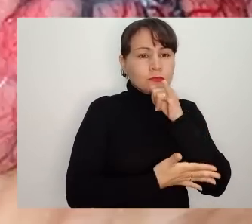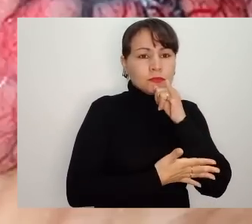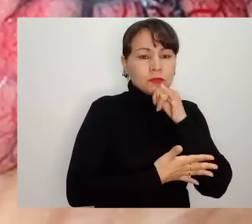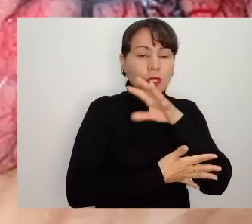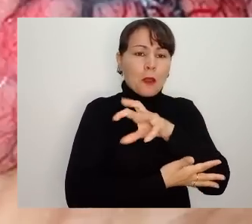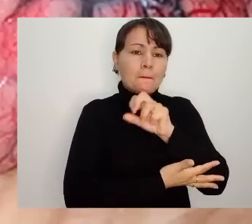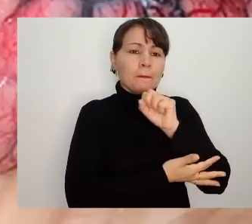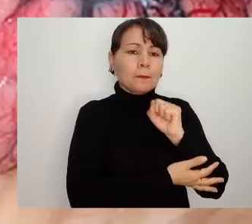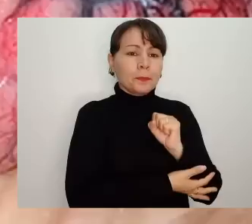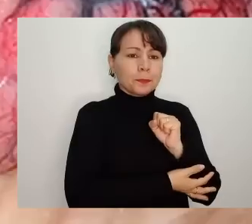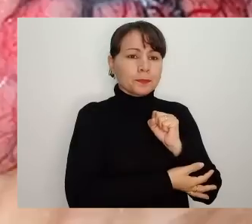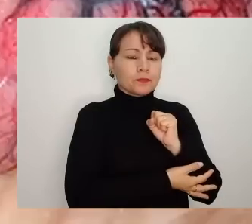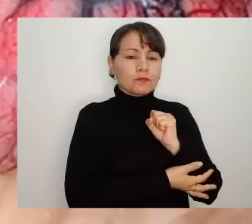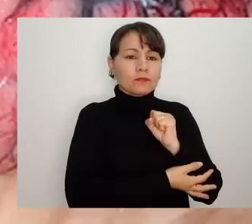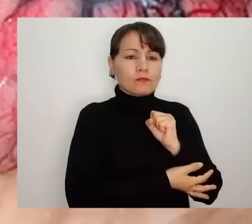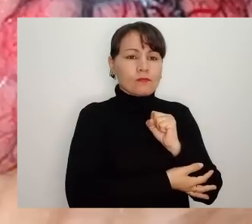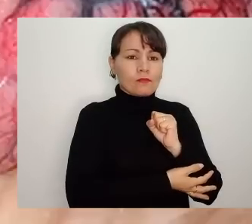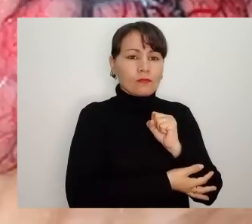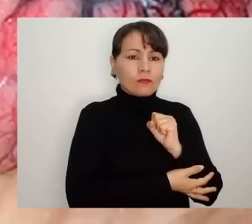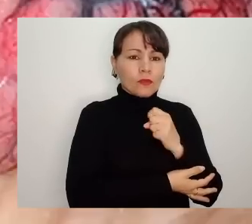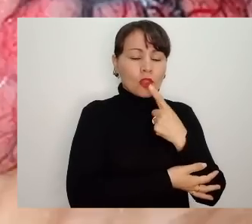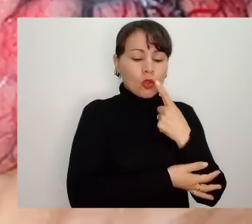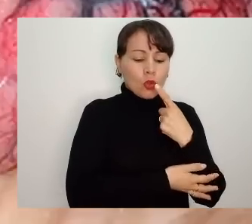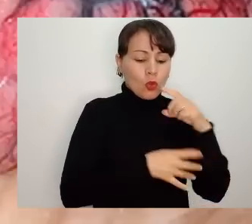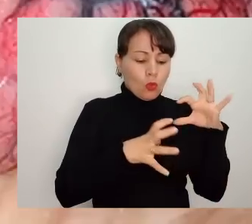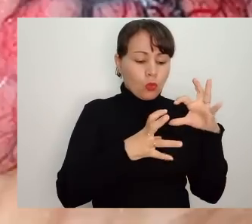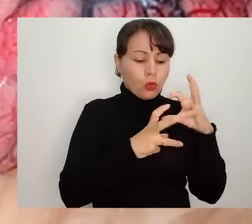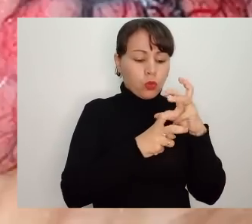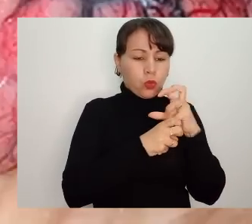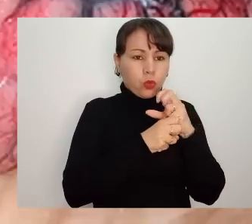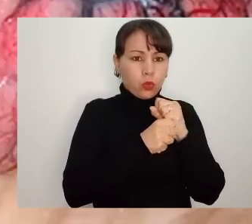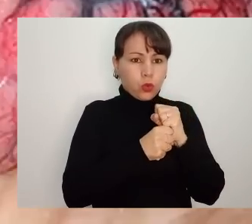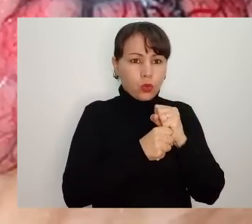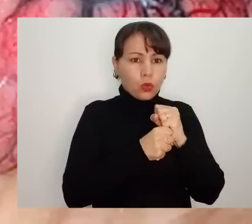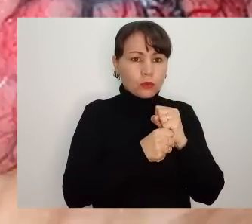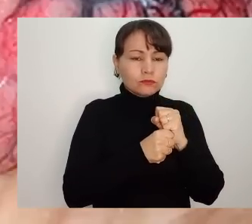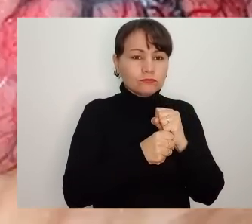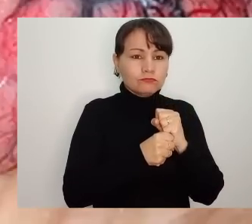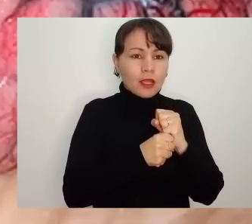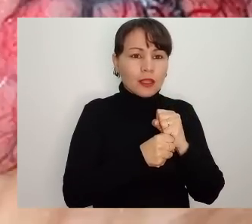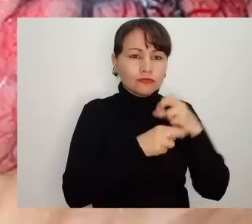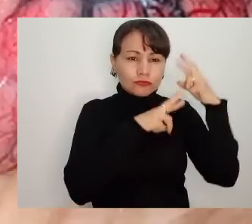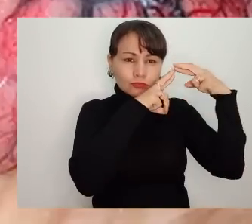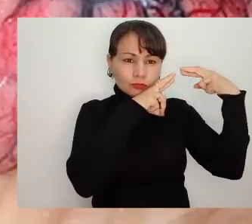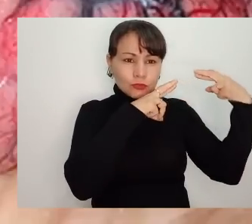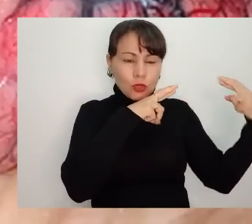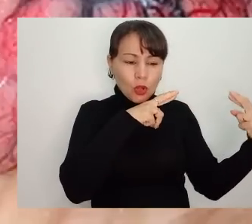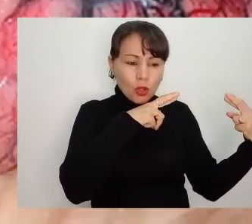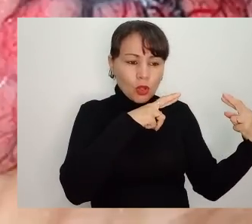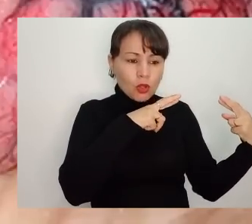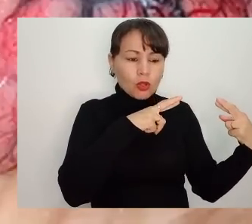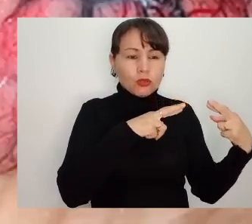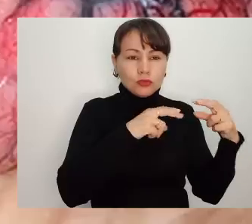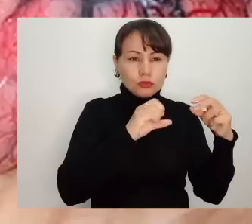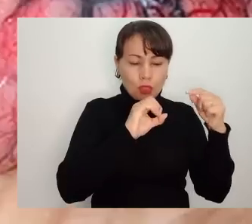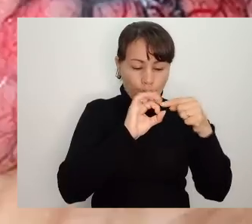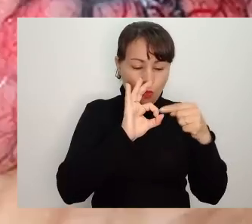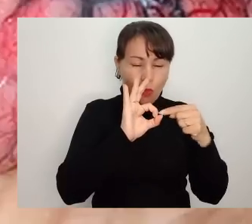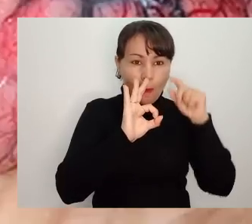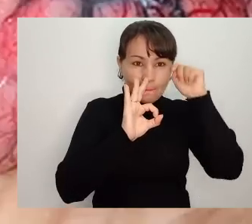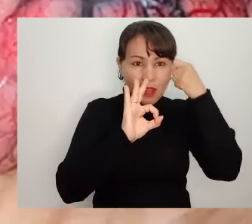Portanto, se, por exemplo, eu pegar aqui um aglomerado de corpos de neurônios, das